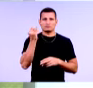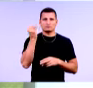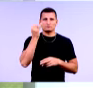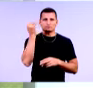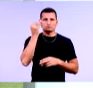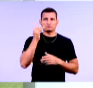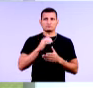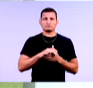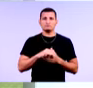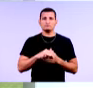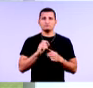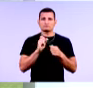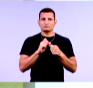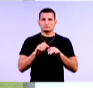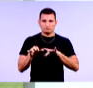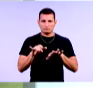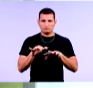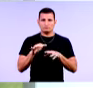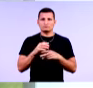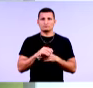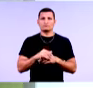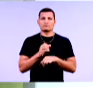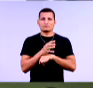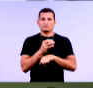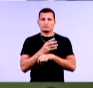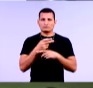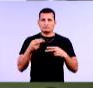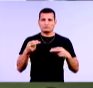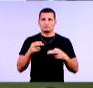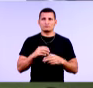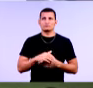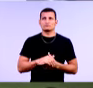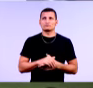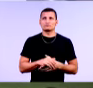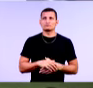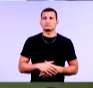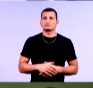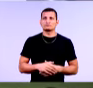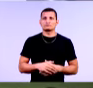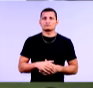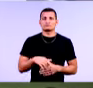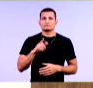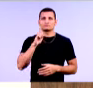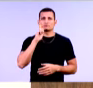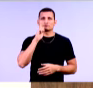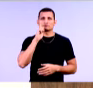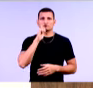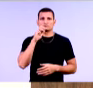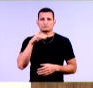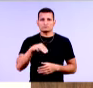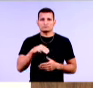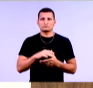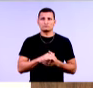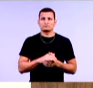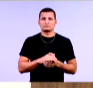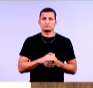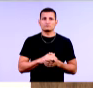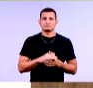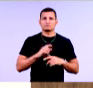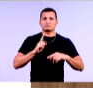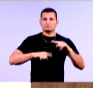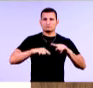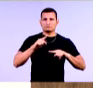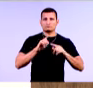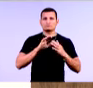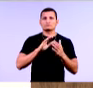para quando a gente for para a programação orientada a objetos mesmo. Professora? Aqui de Guajará, por exemplo, material escolar,